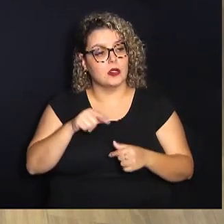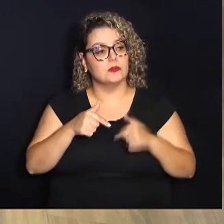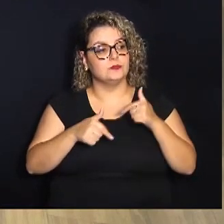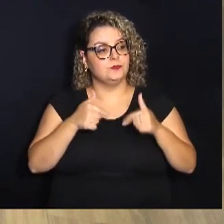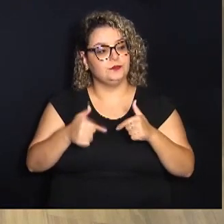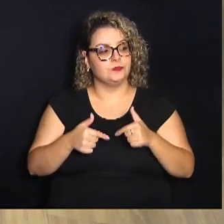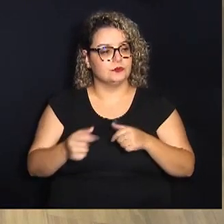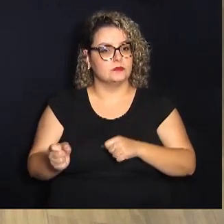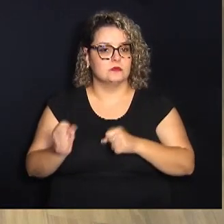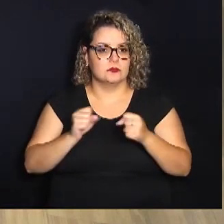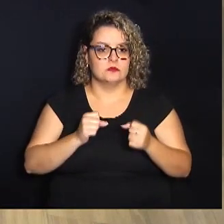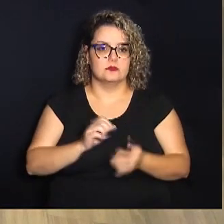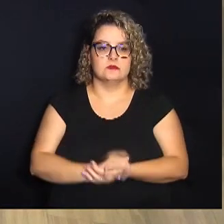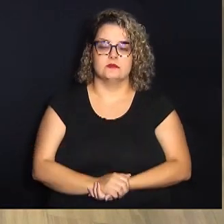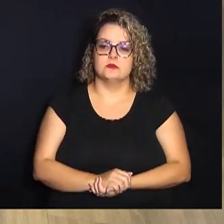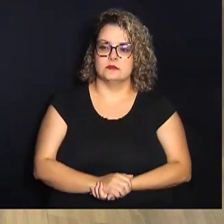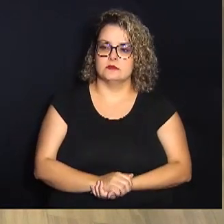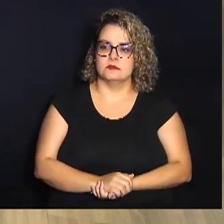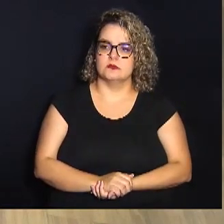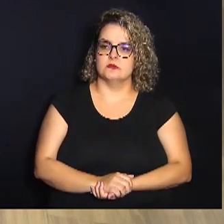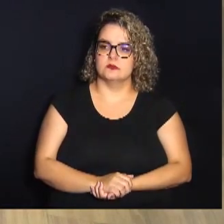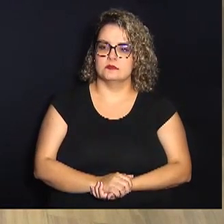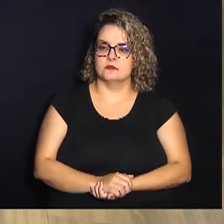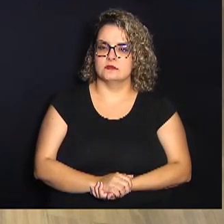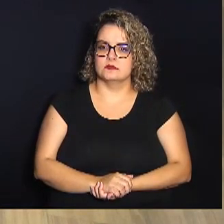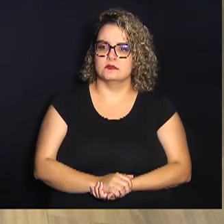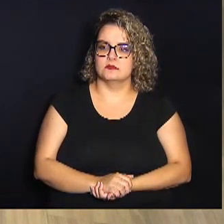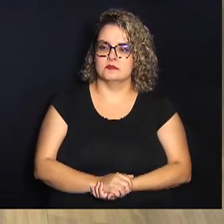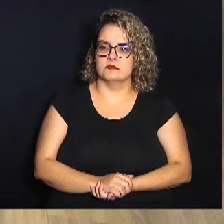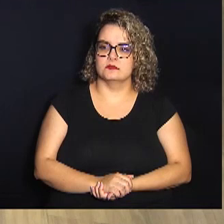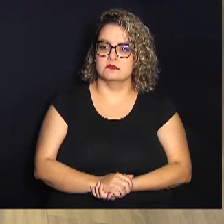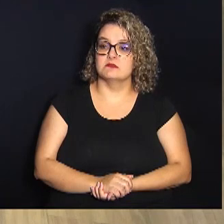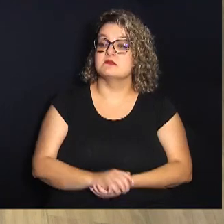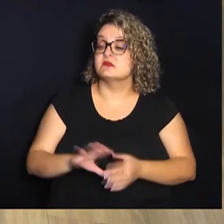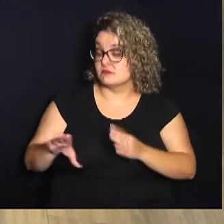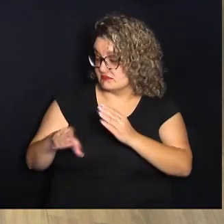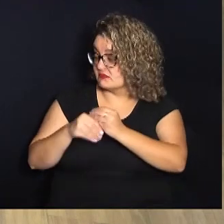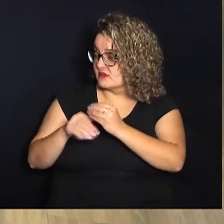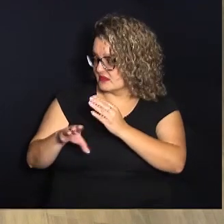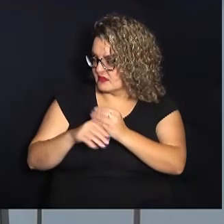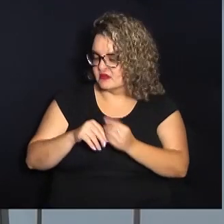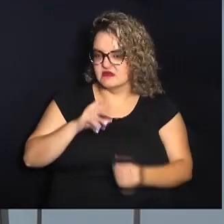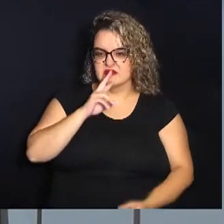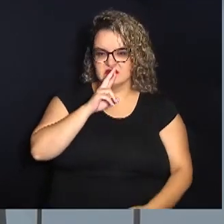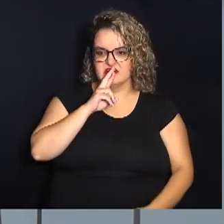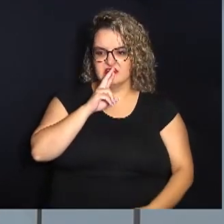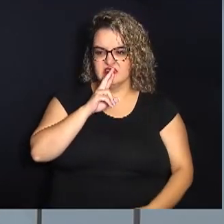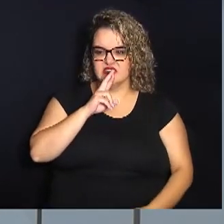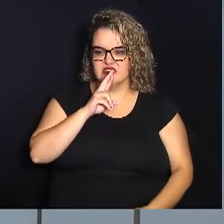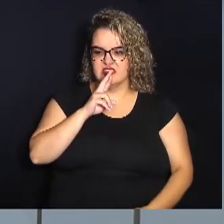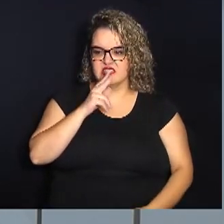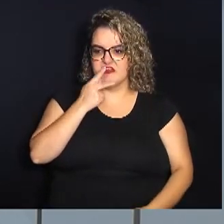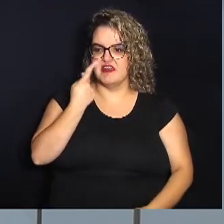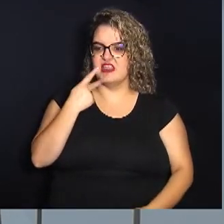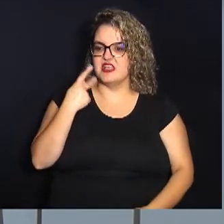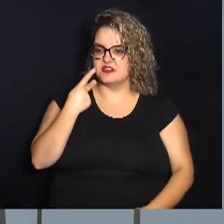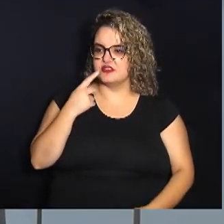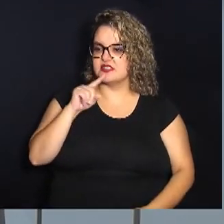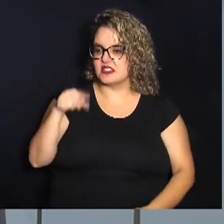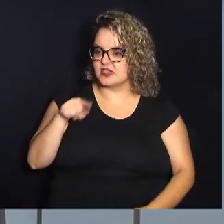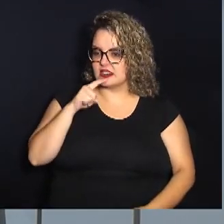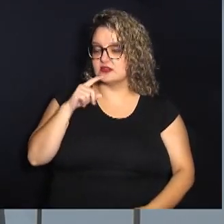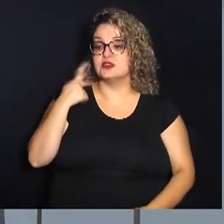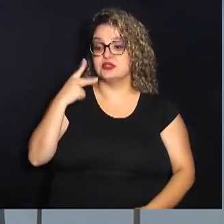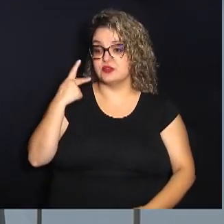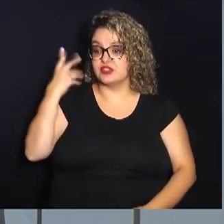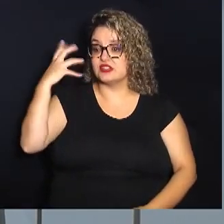do programa? Bom, complementando aqui as respostas dos vereadores, eu acho que o papel, né, do Legislativo é isso, tem que fazer